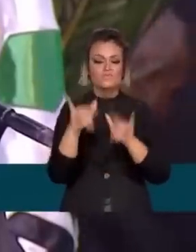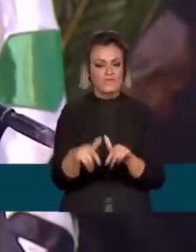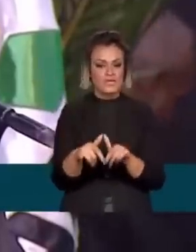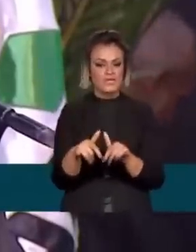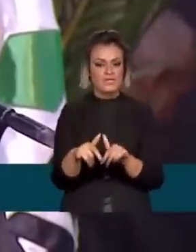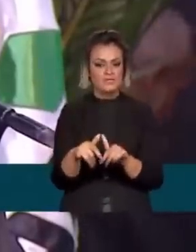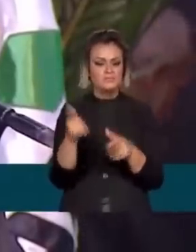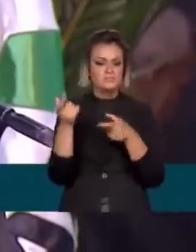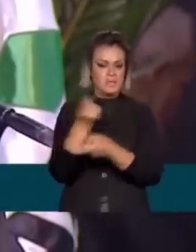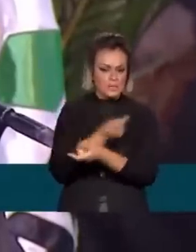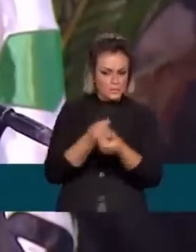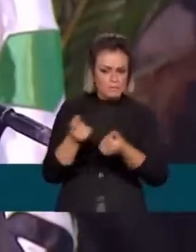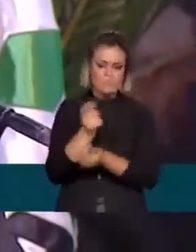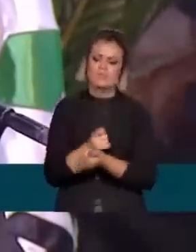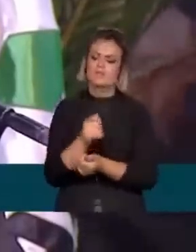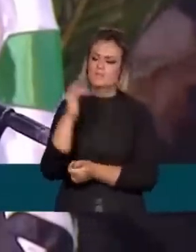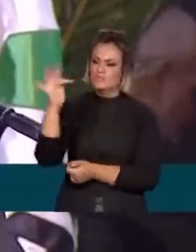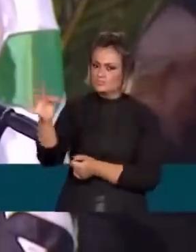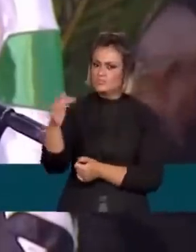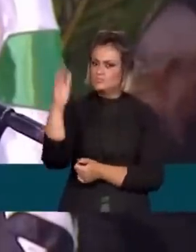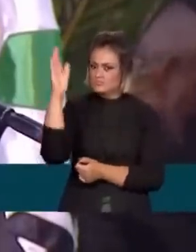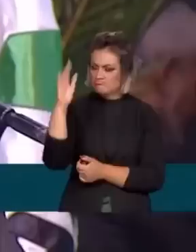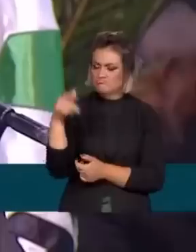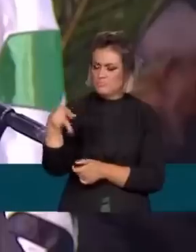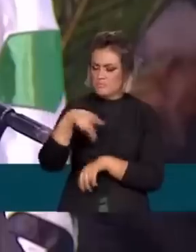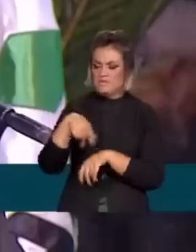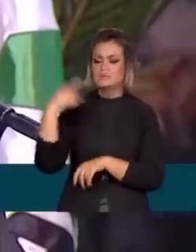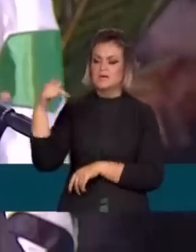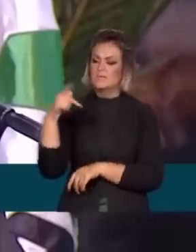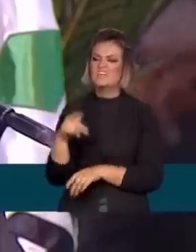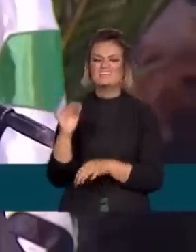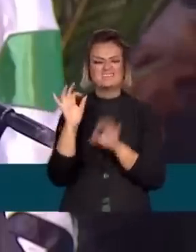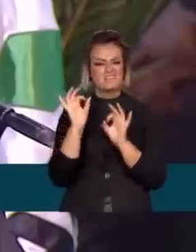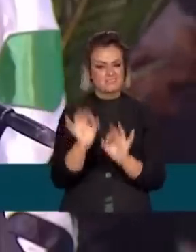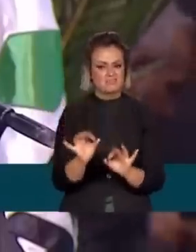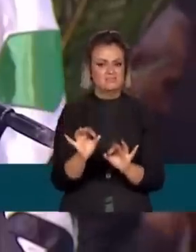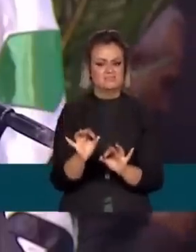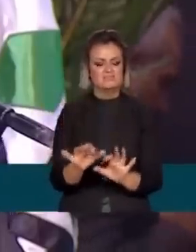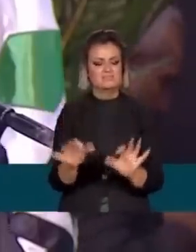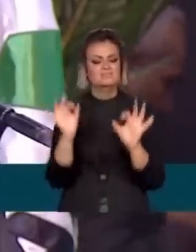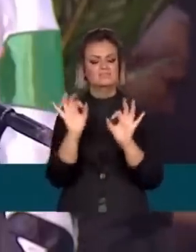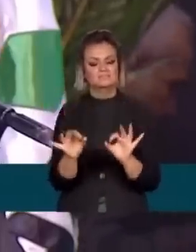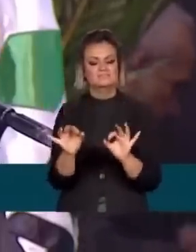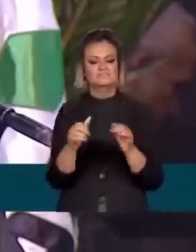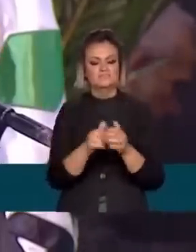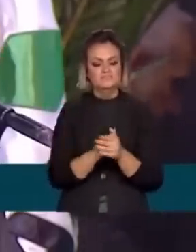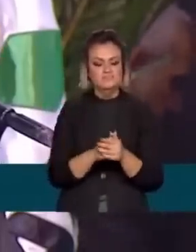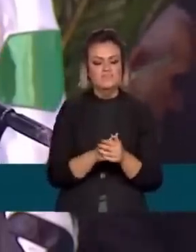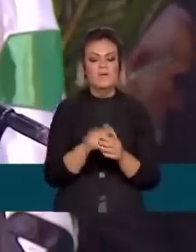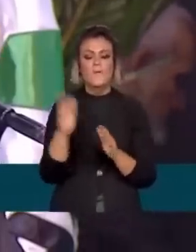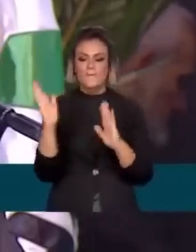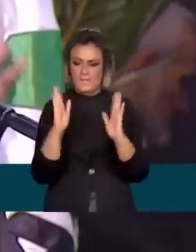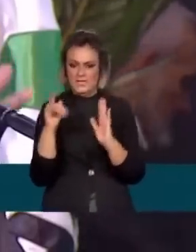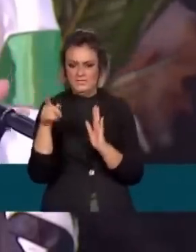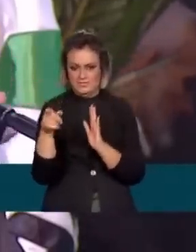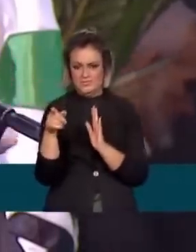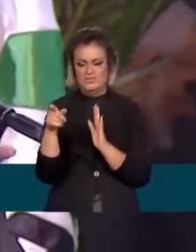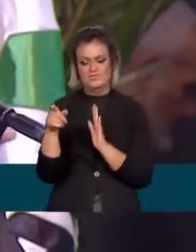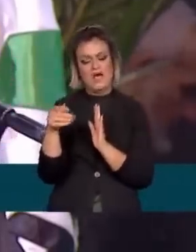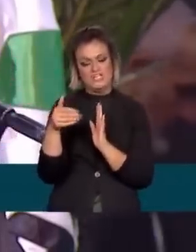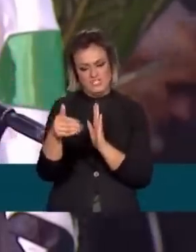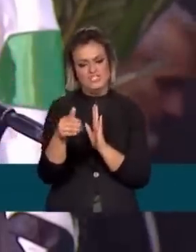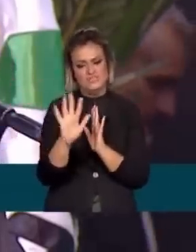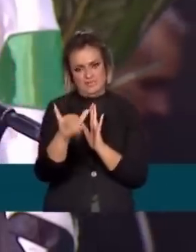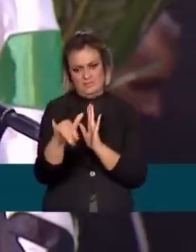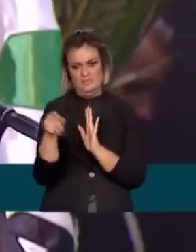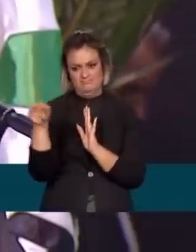para a economia e para o futuro do Paraguai. Eu tenho certeza, presidente, certamente o seu mandato já terá terminado quando